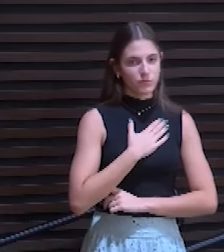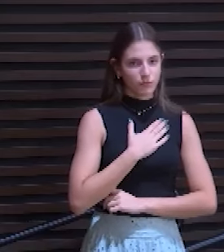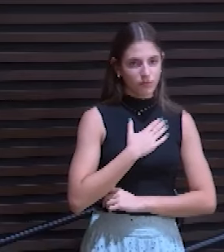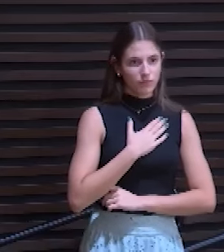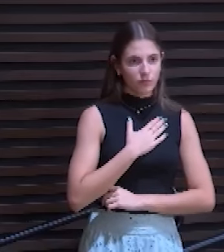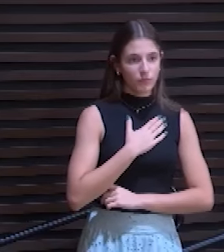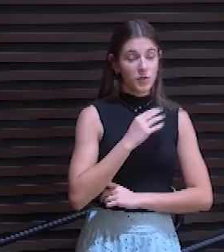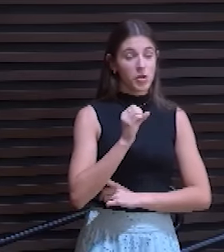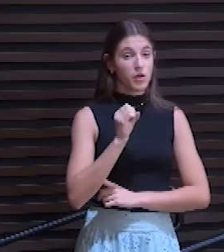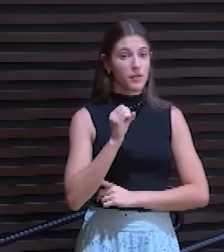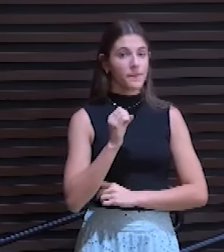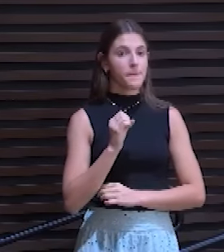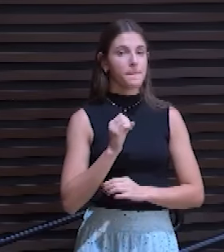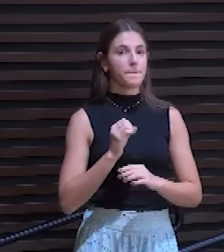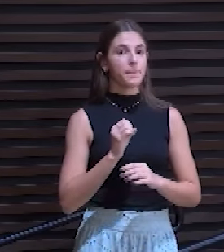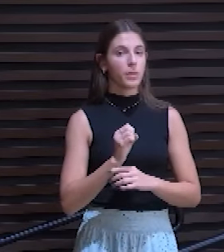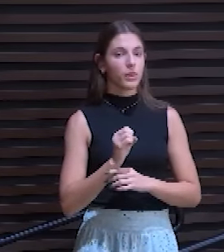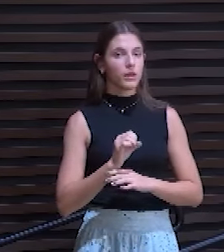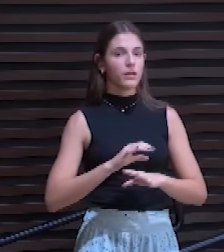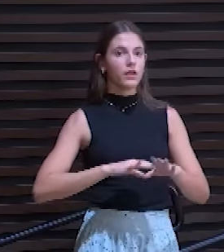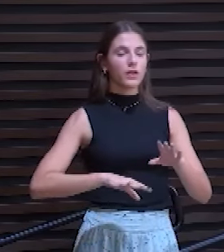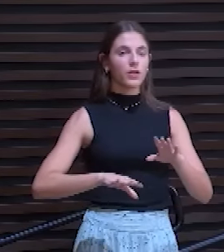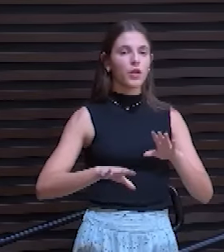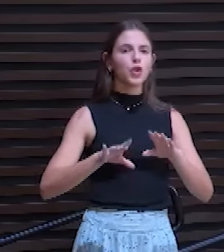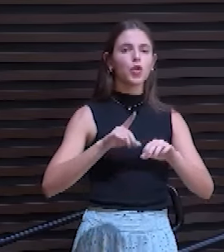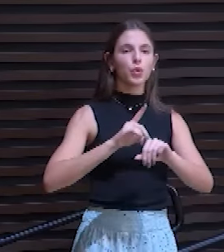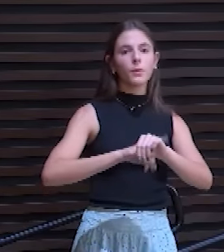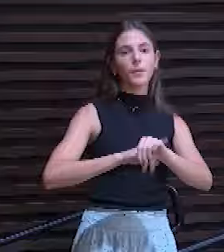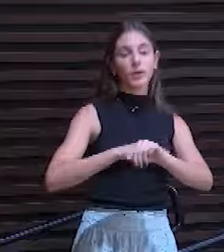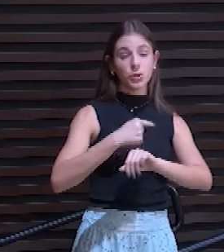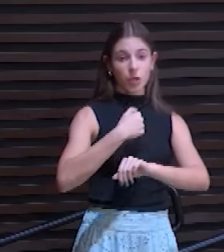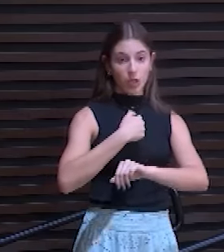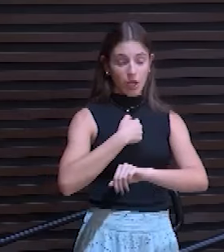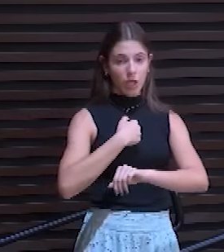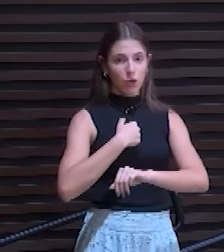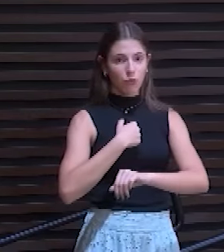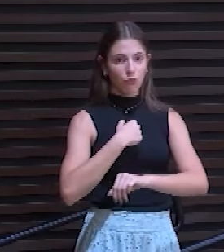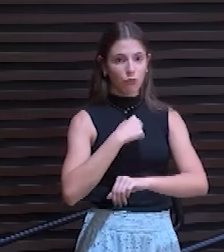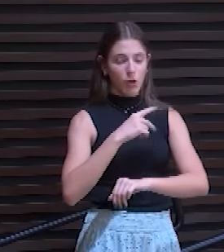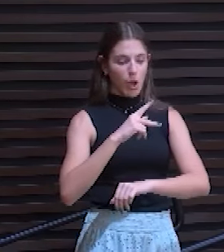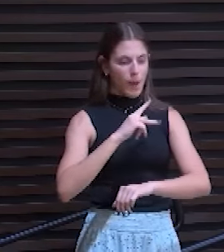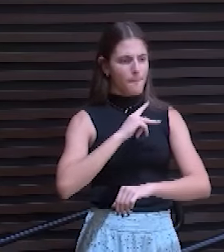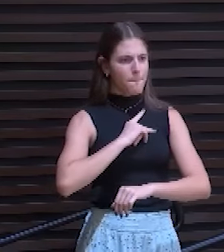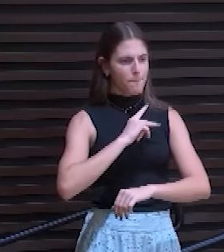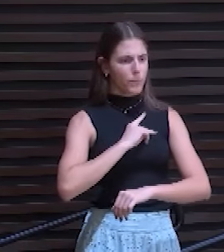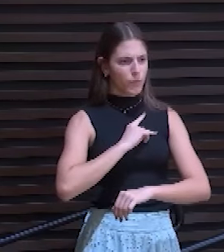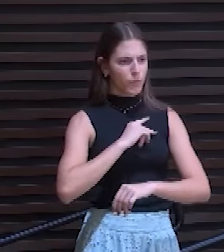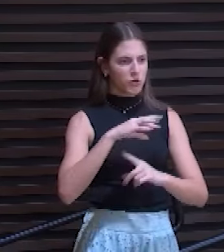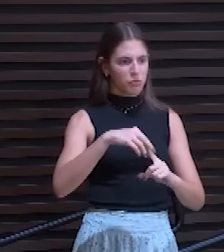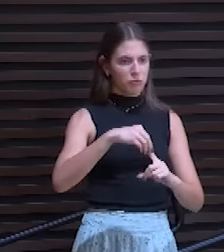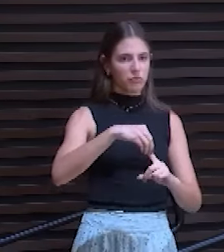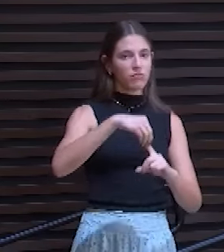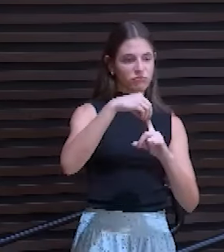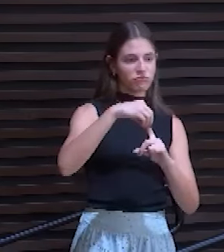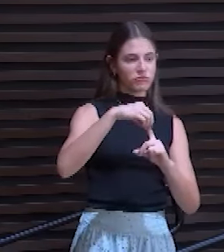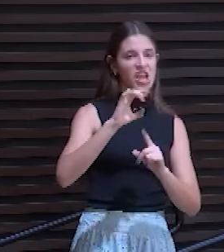Ou melhor, quando eu sou proprietário, os meus filhos são meus. Os meus filhos me